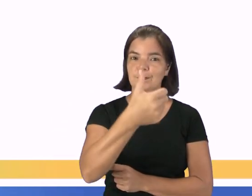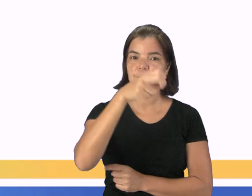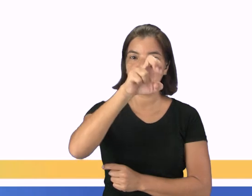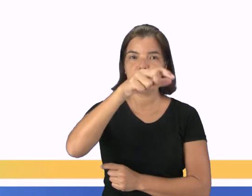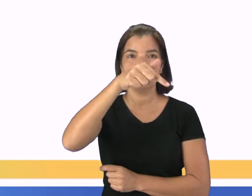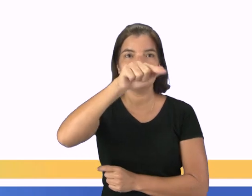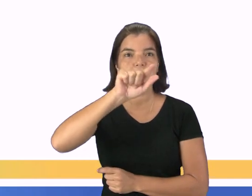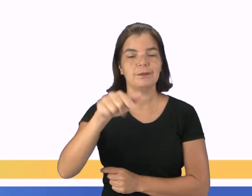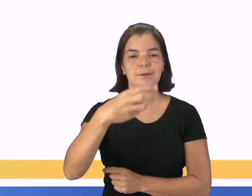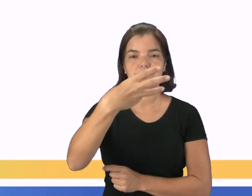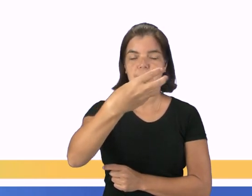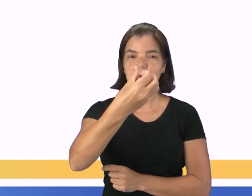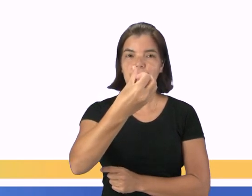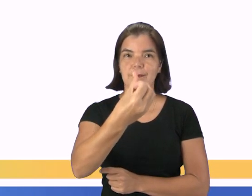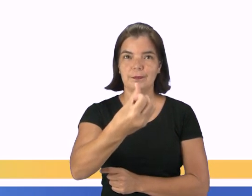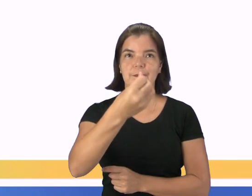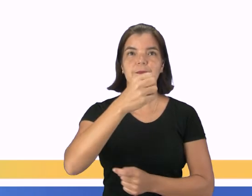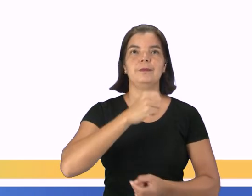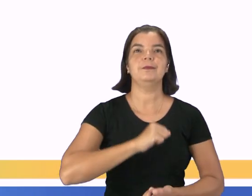3.183,36. Logo,